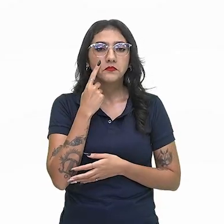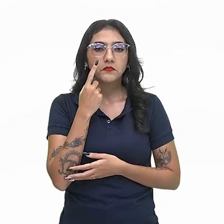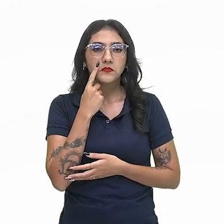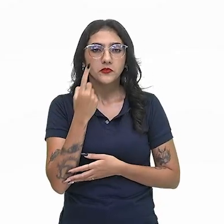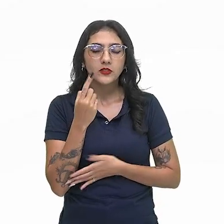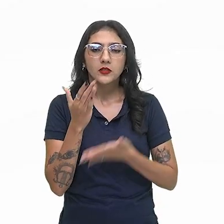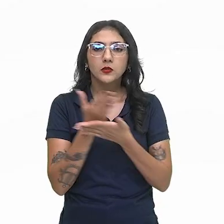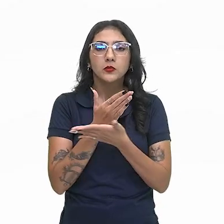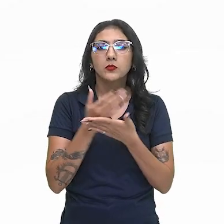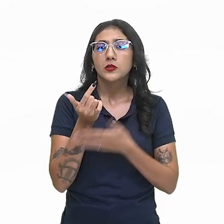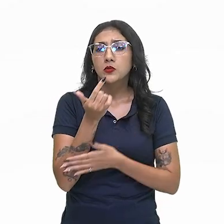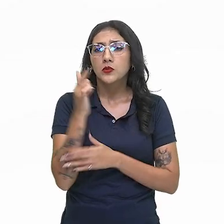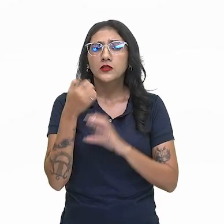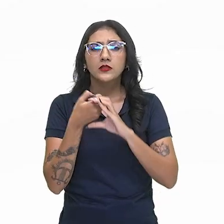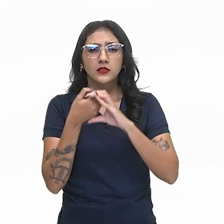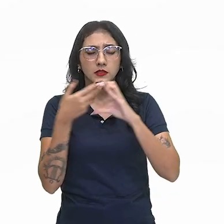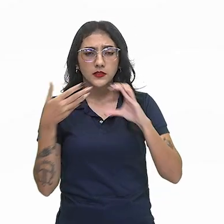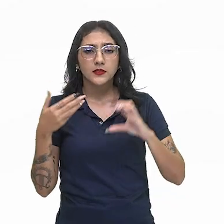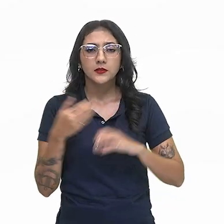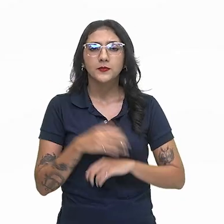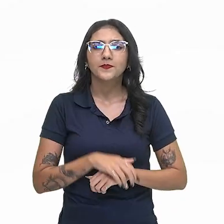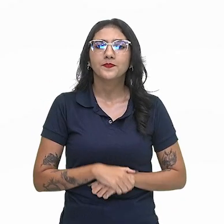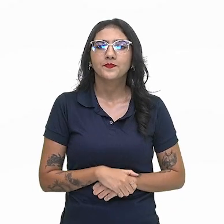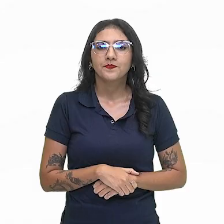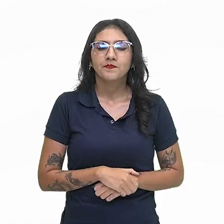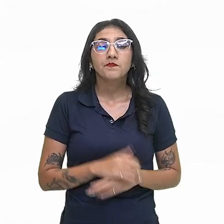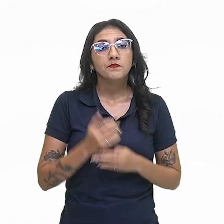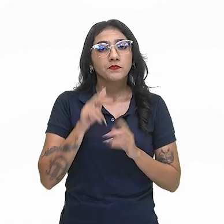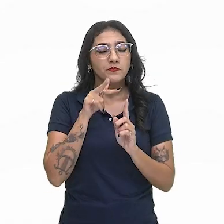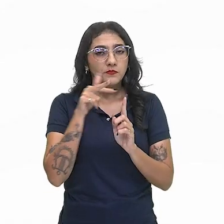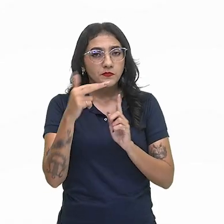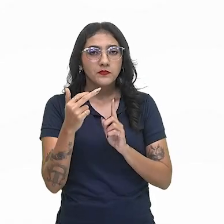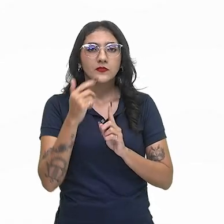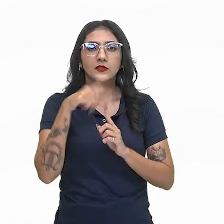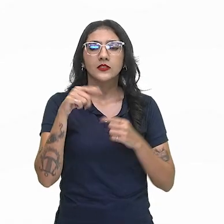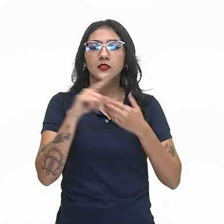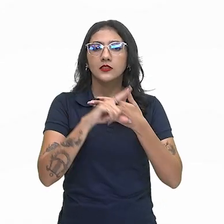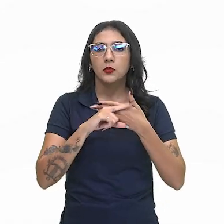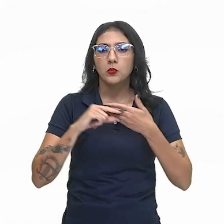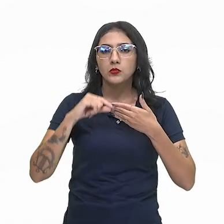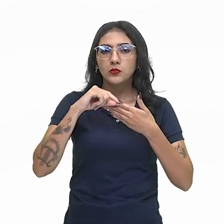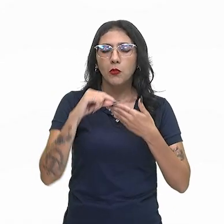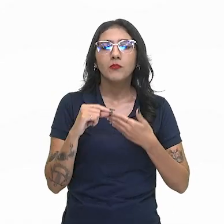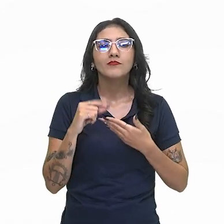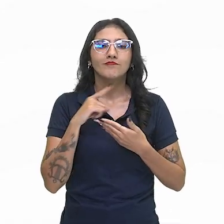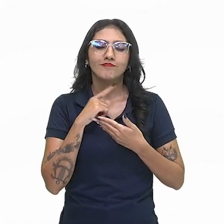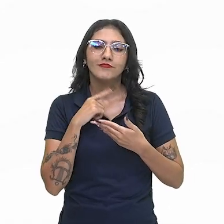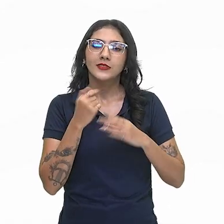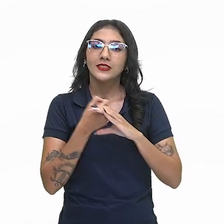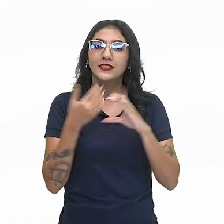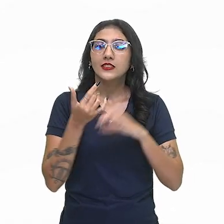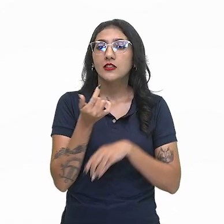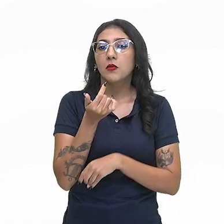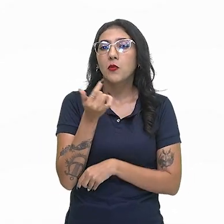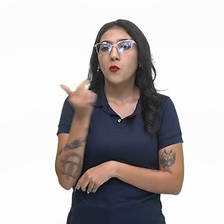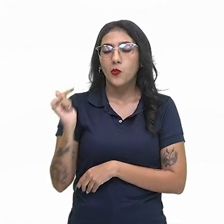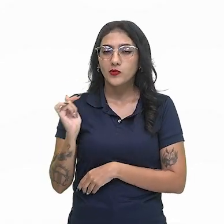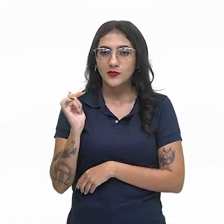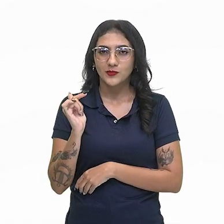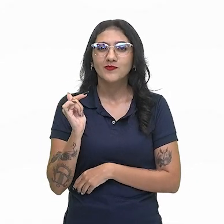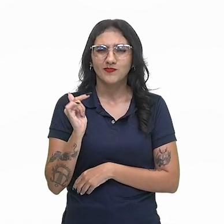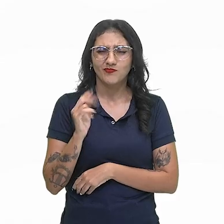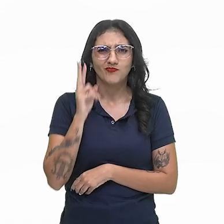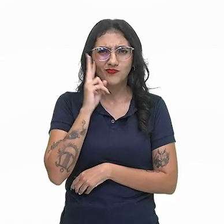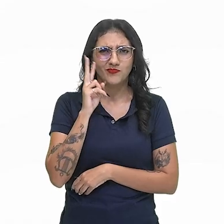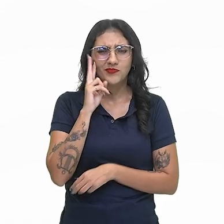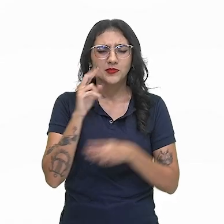desrespeito. De acordo com o autor, em contraposição às esferas do reconhecimento, aquelas 3